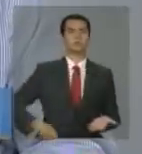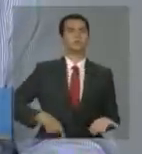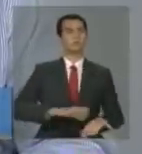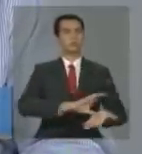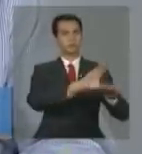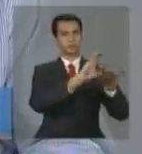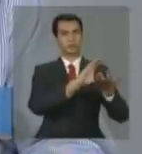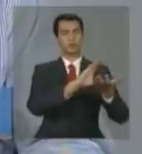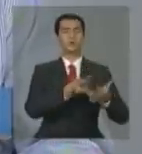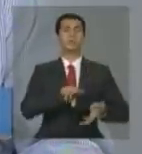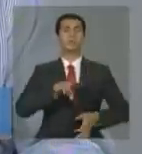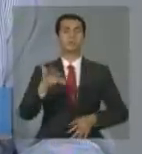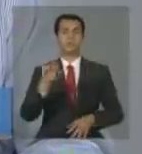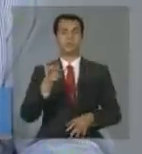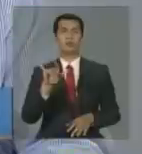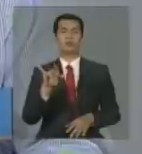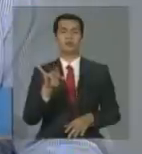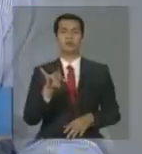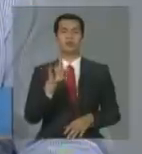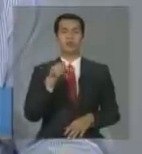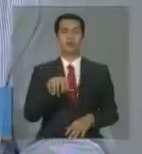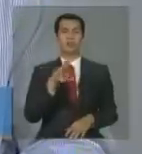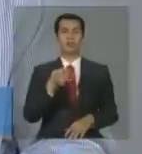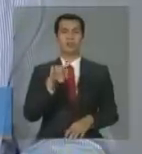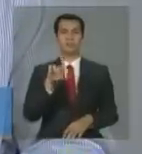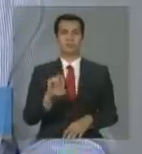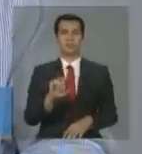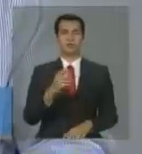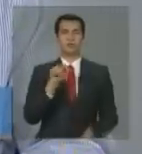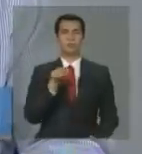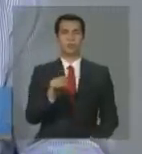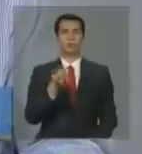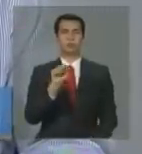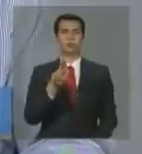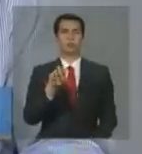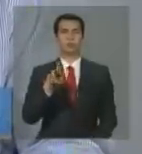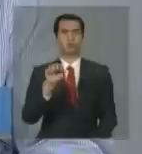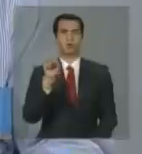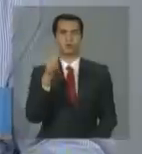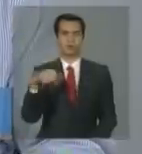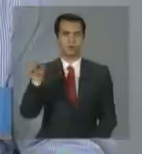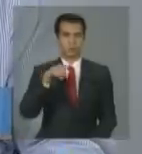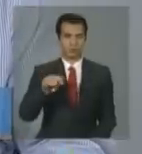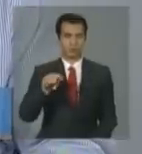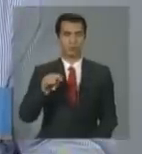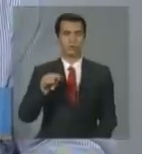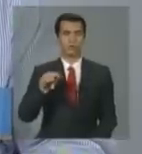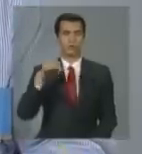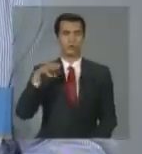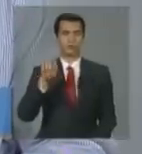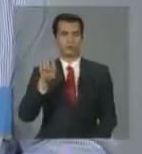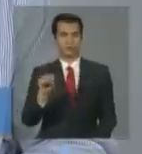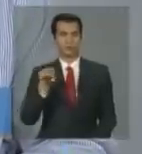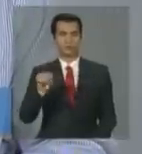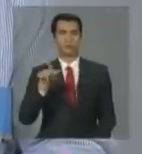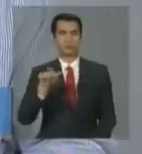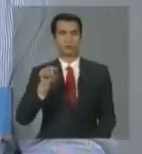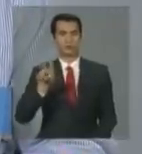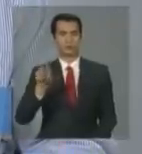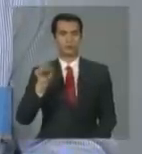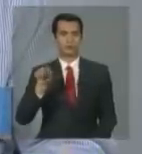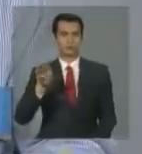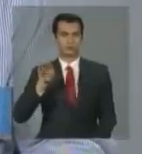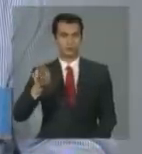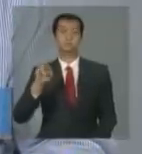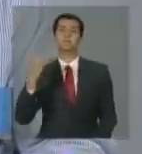suas, do e-mail que todo mundo conhece, o rede.suas, e nesse e-mail ele vai ter as informações,